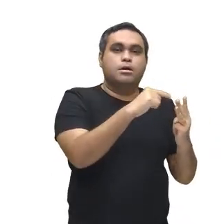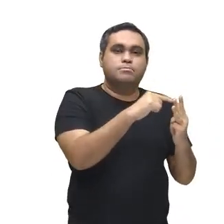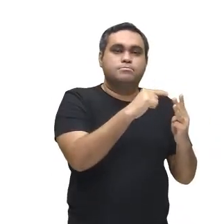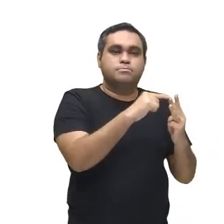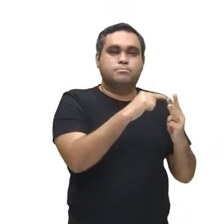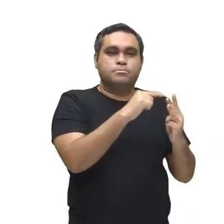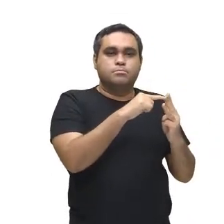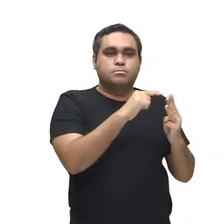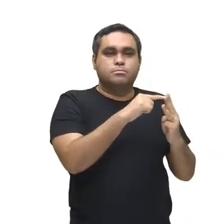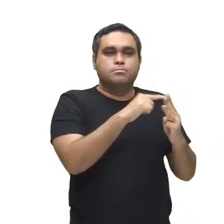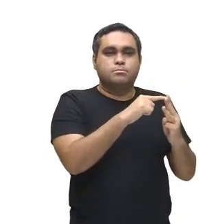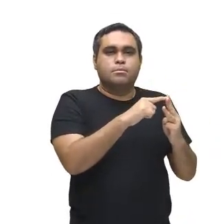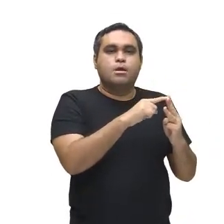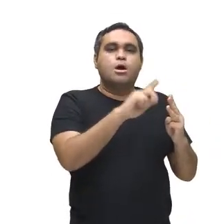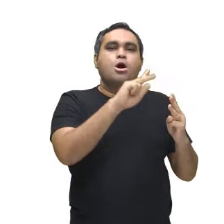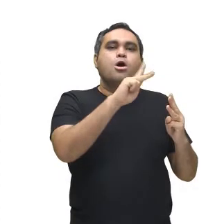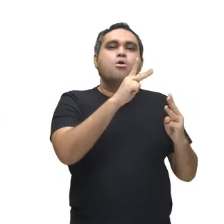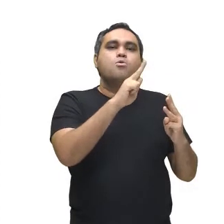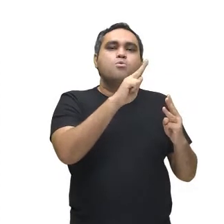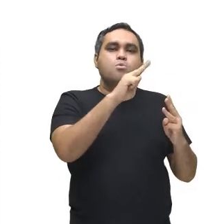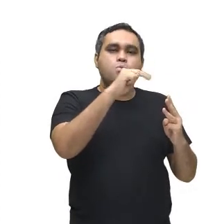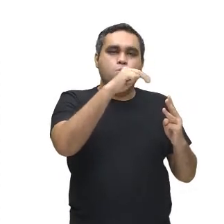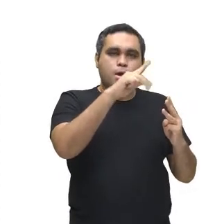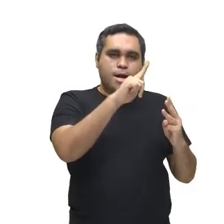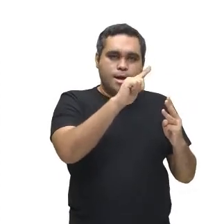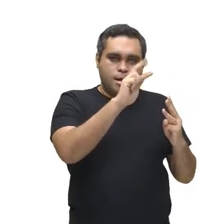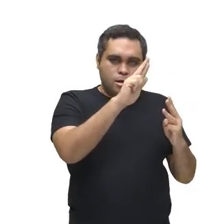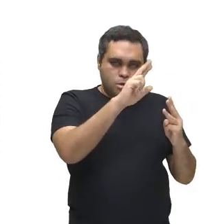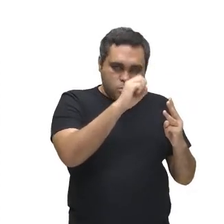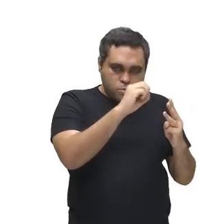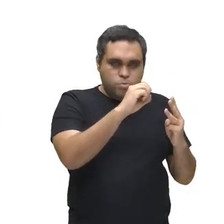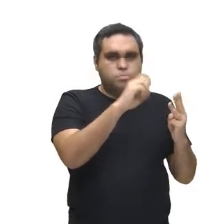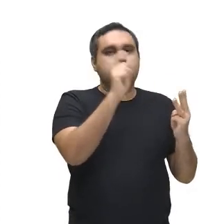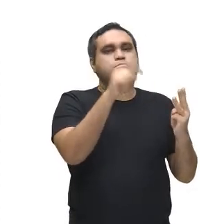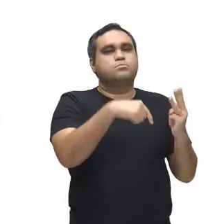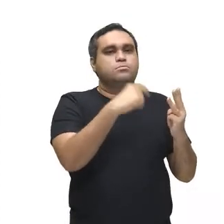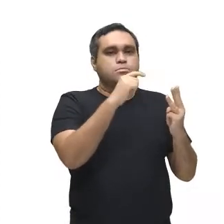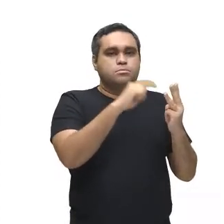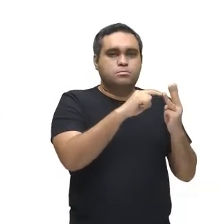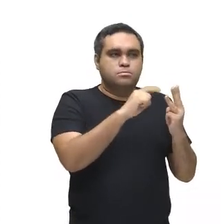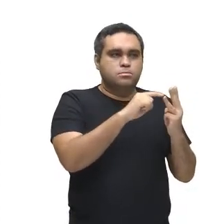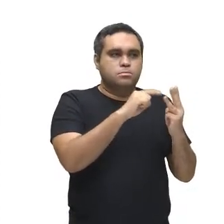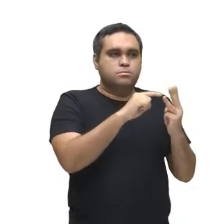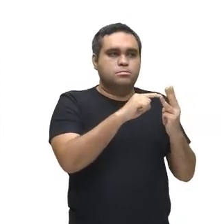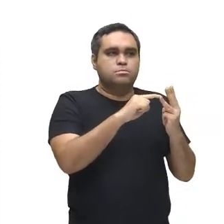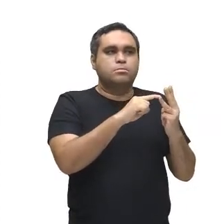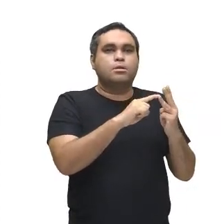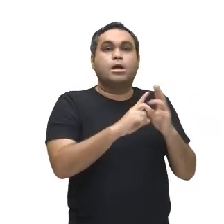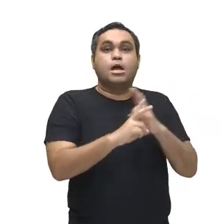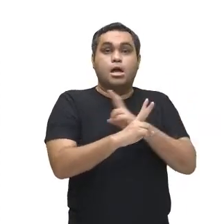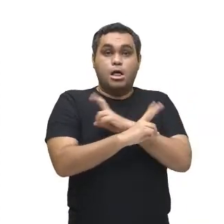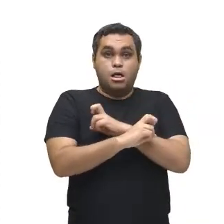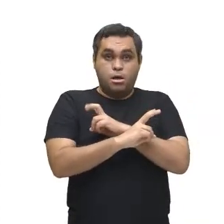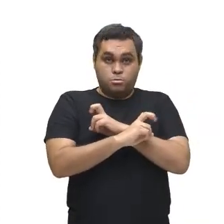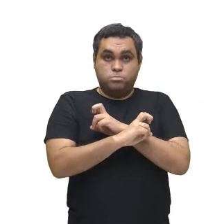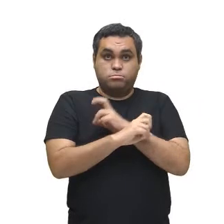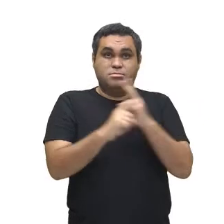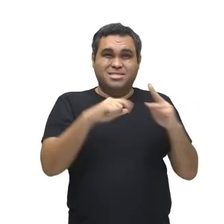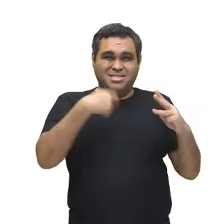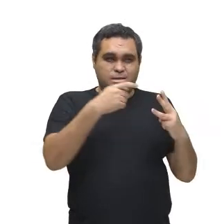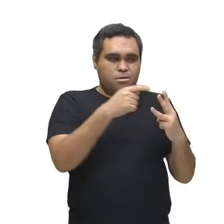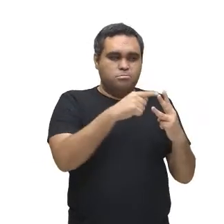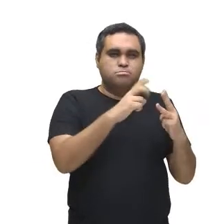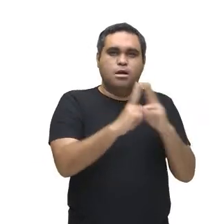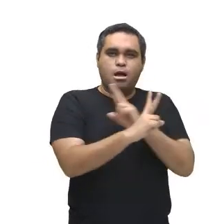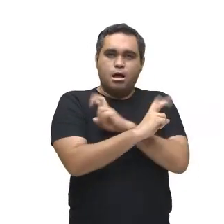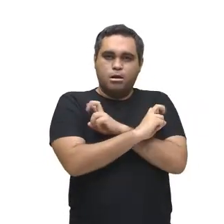Alemanha, o Império Austro-Húngaro, que é um império bastante poderoso na Europa naquela altura, e